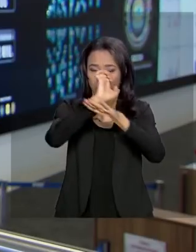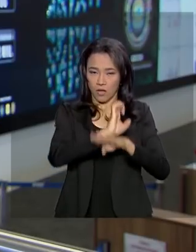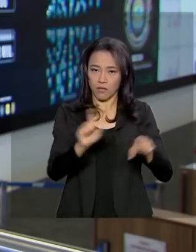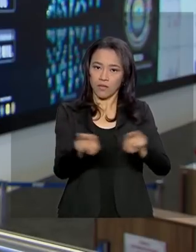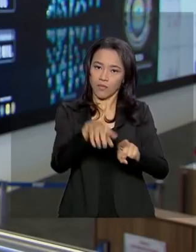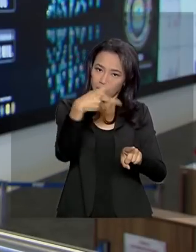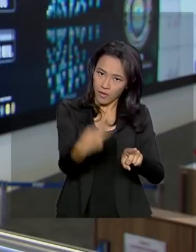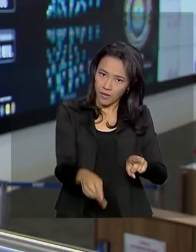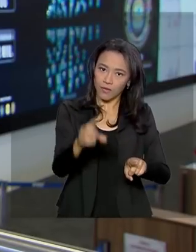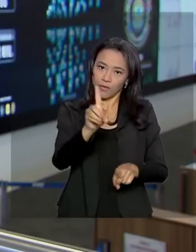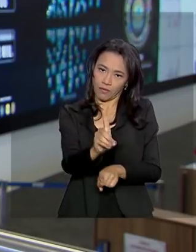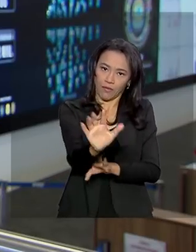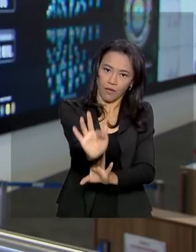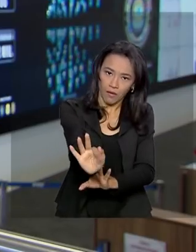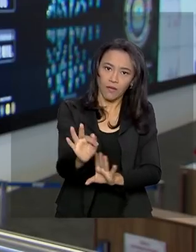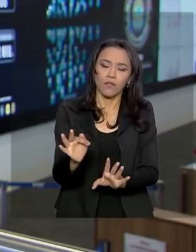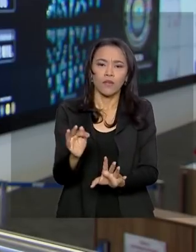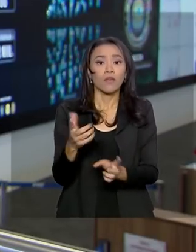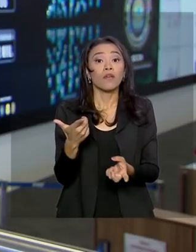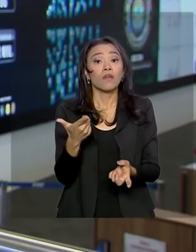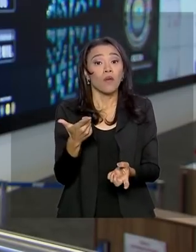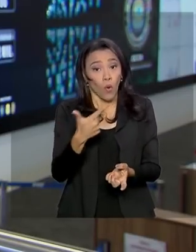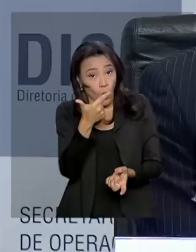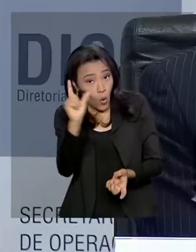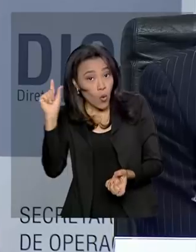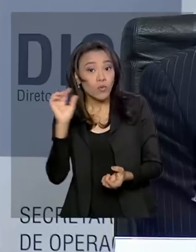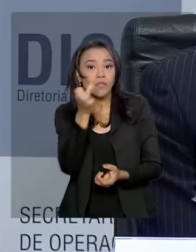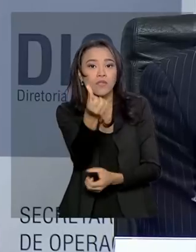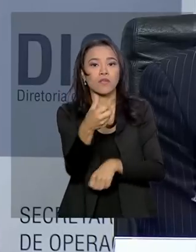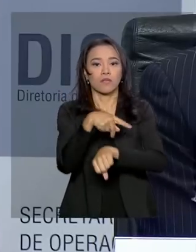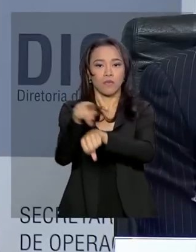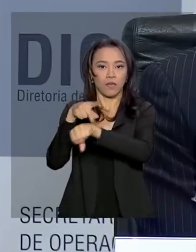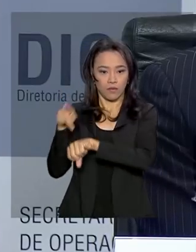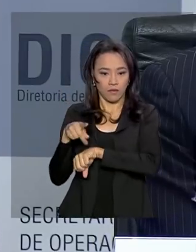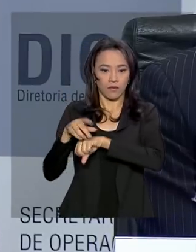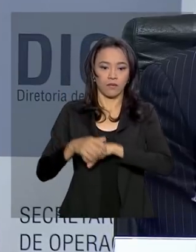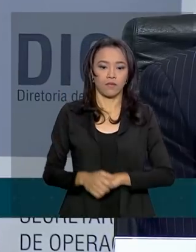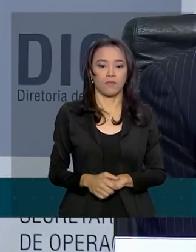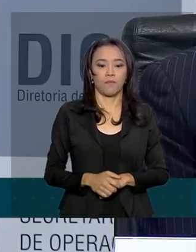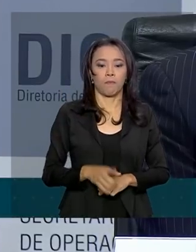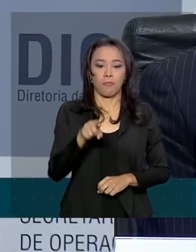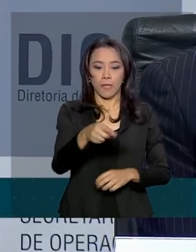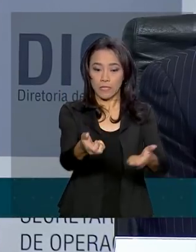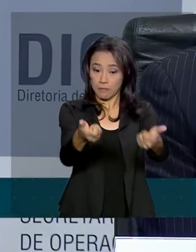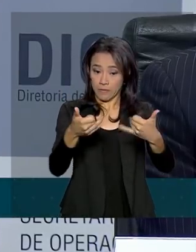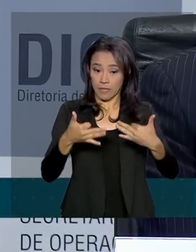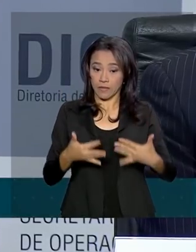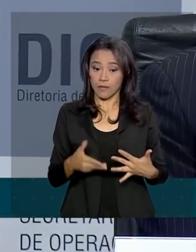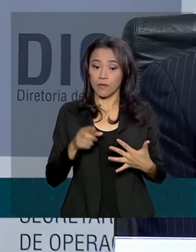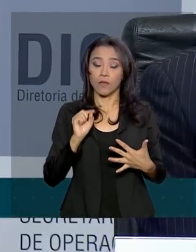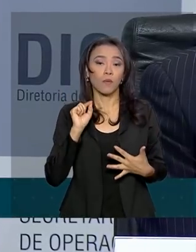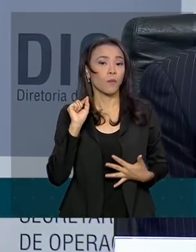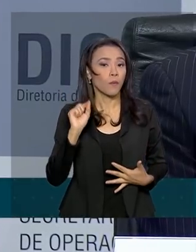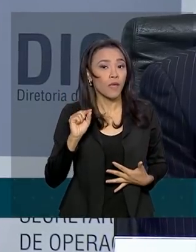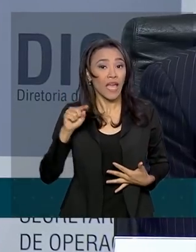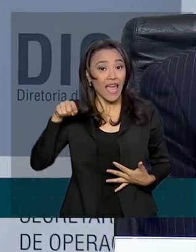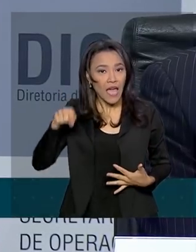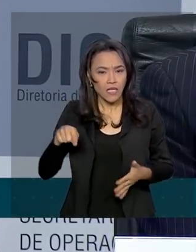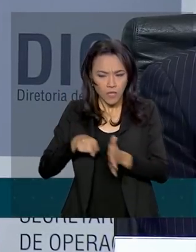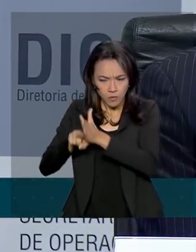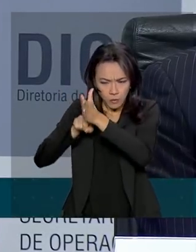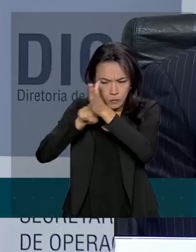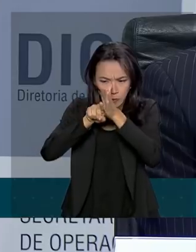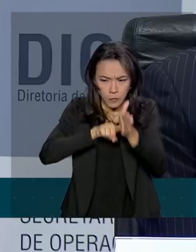no Distrito Federal, além de outros seis países. Essa operação tem um foco